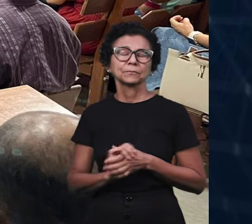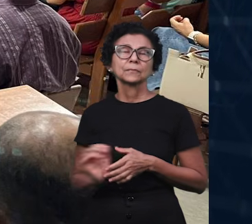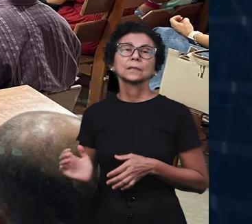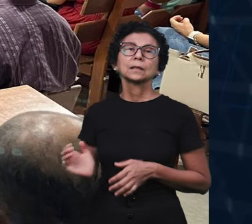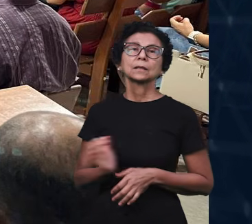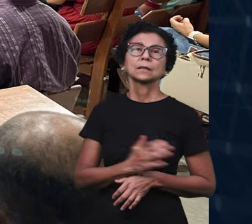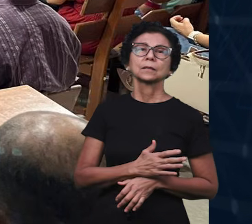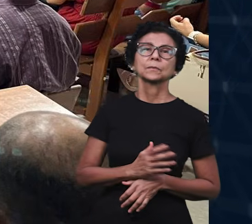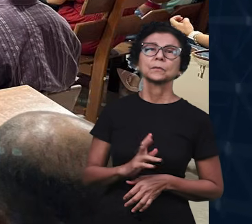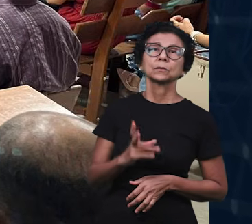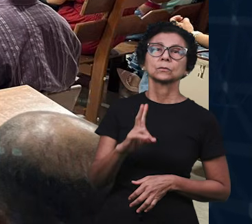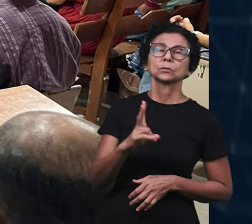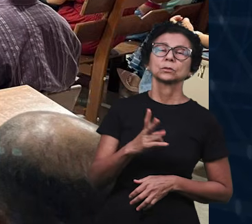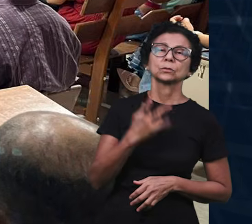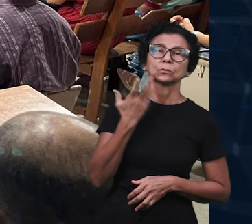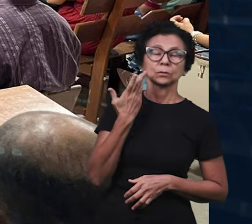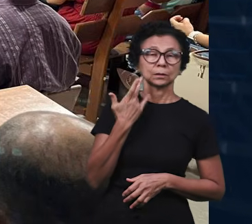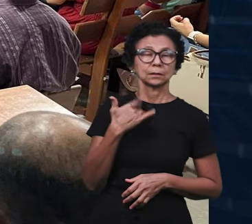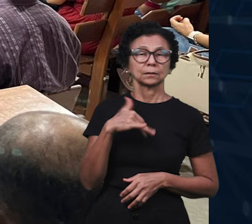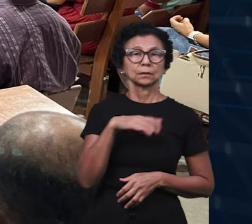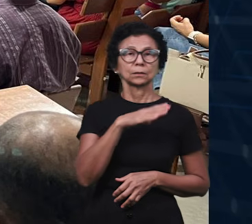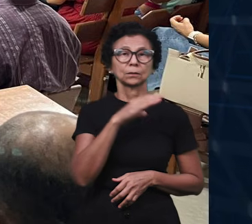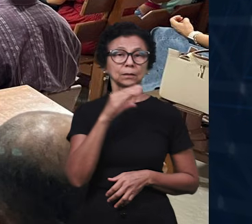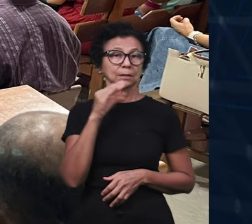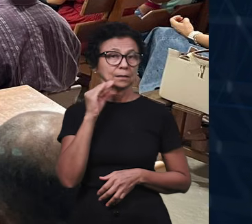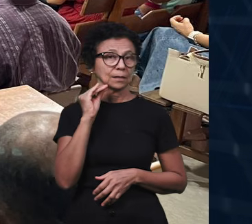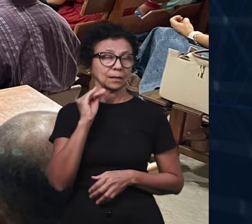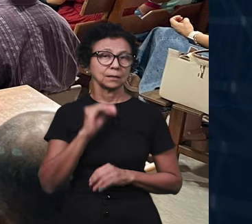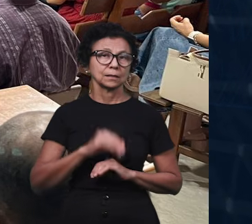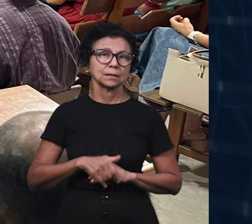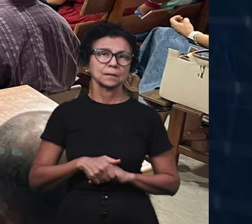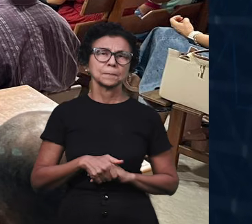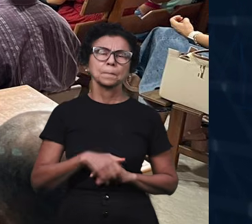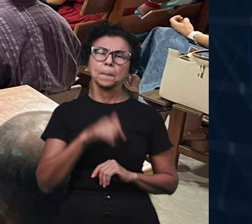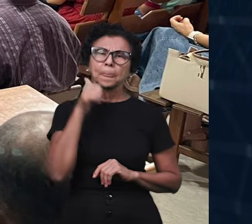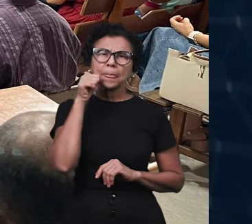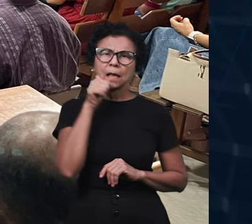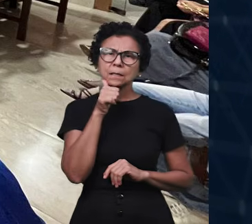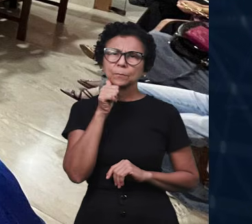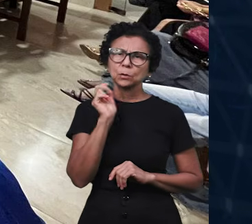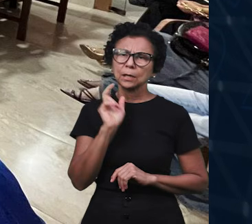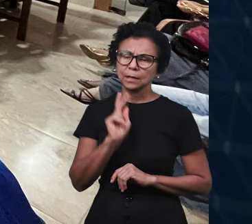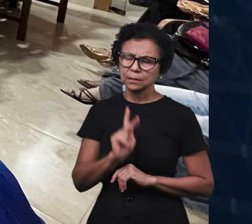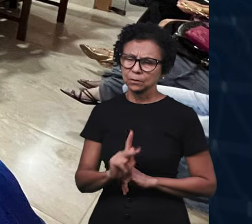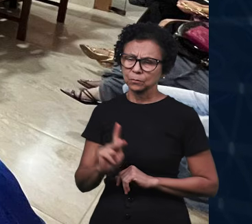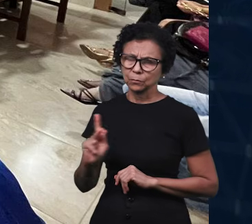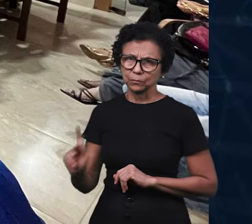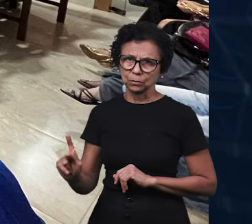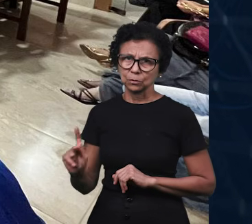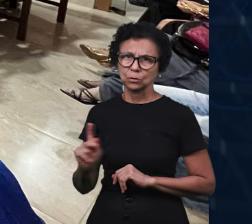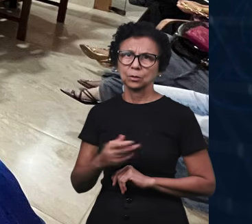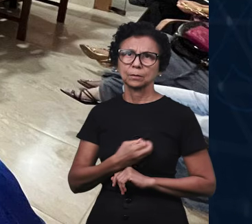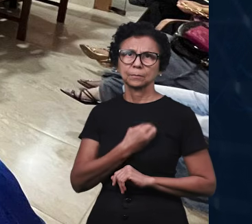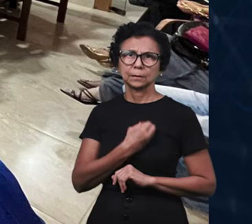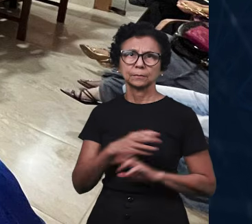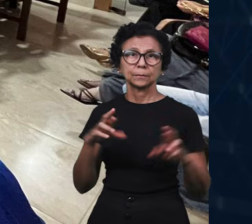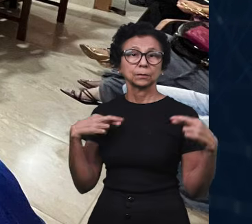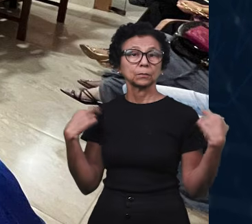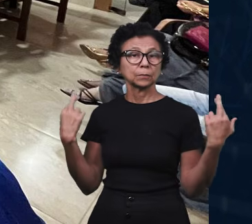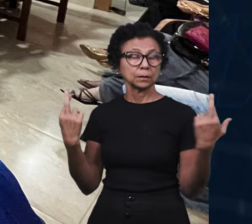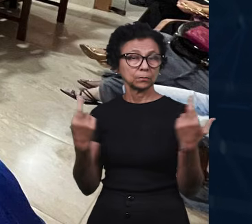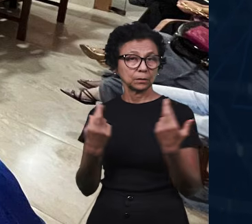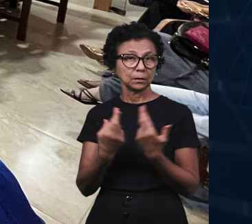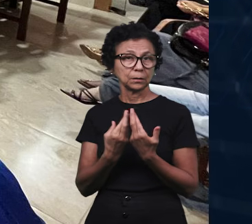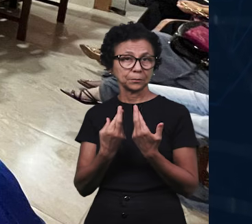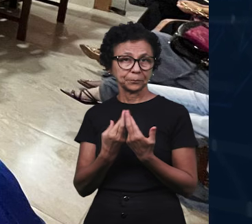obra. Continuando com os preparativos para o evento das crianças intermediárias e adolescentes, as professoras de classes da área de Piúma participaram de uma